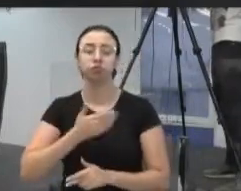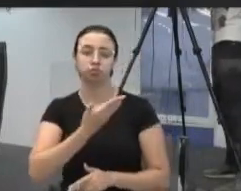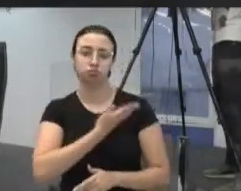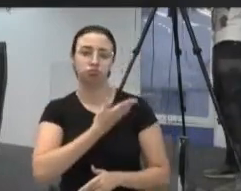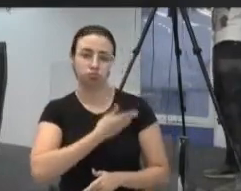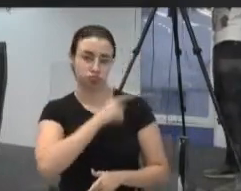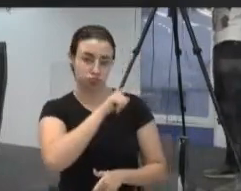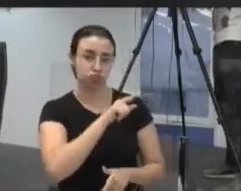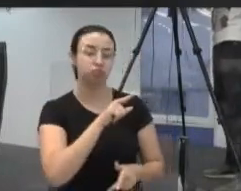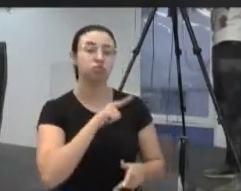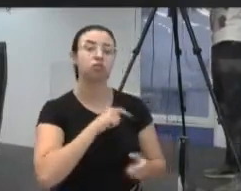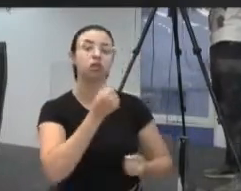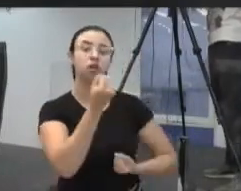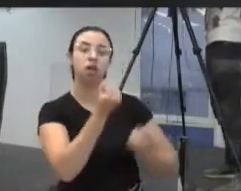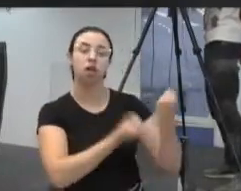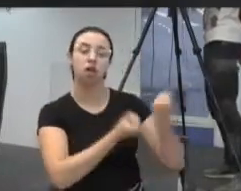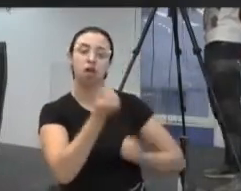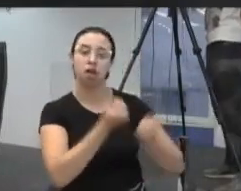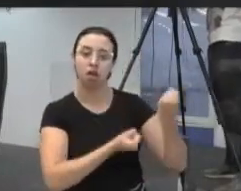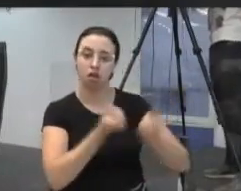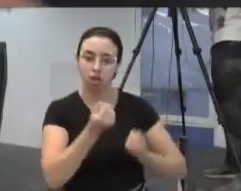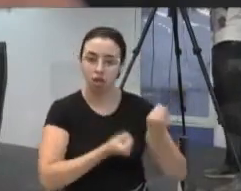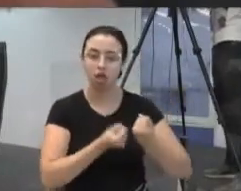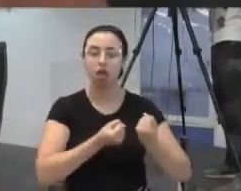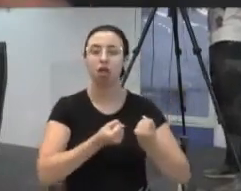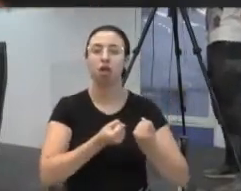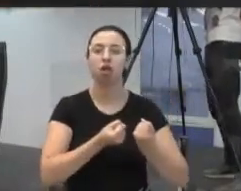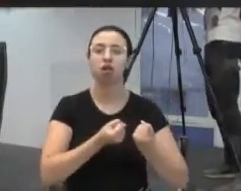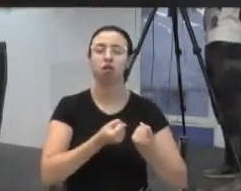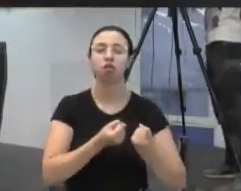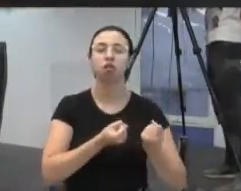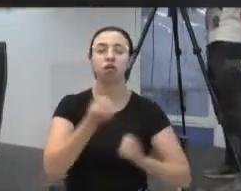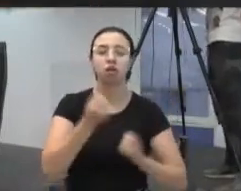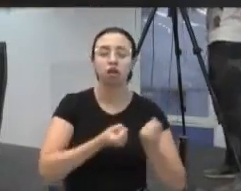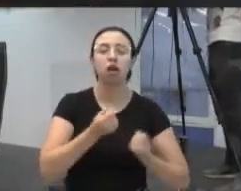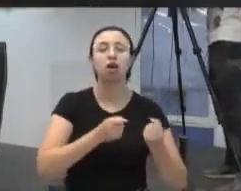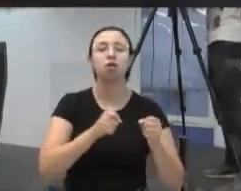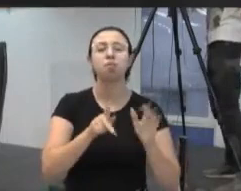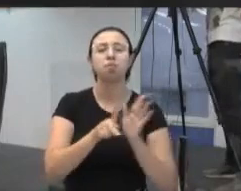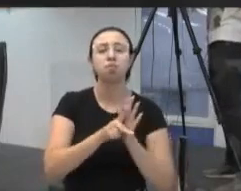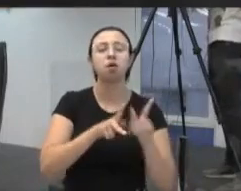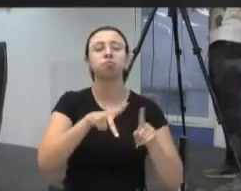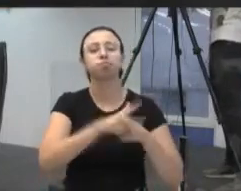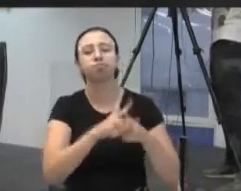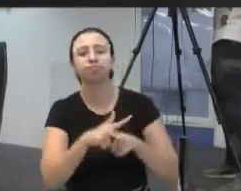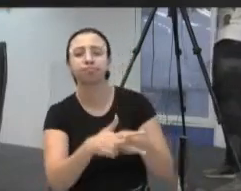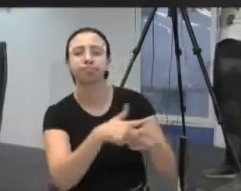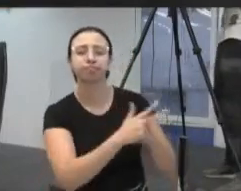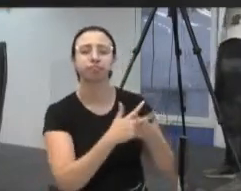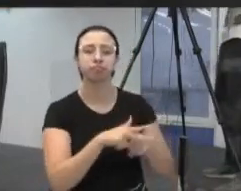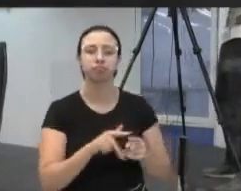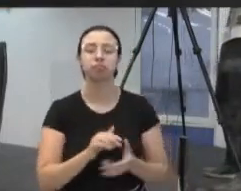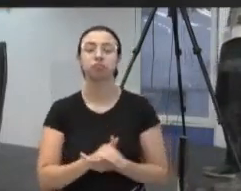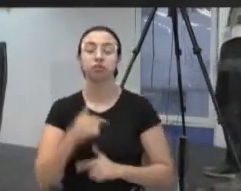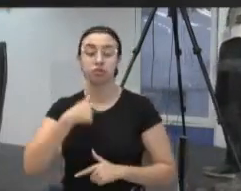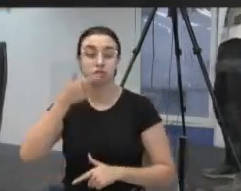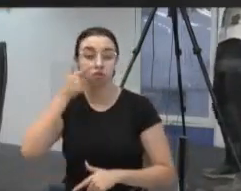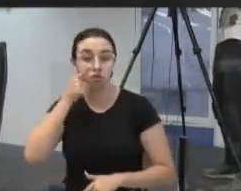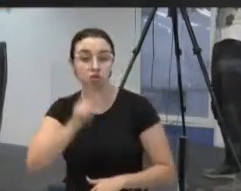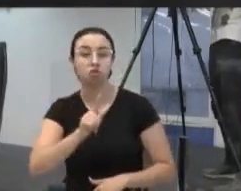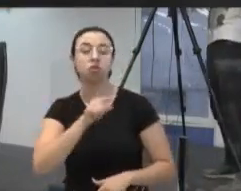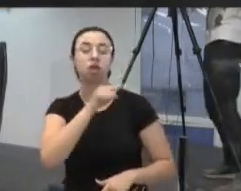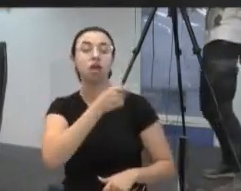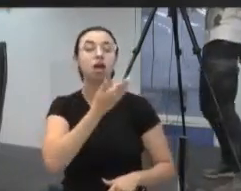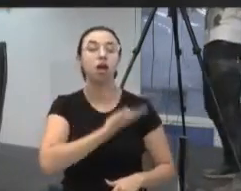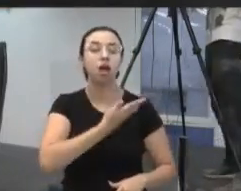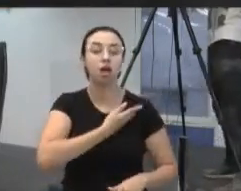que mexia com um carro aqui, que era esses que arrumam carro, é lanterneiro. E eu consegui mandar ele para os Estados